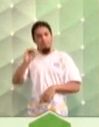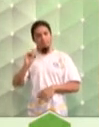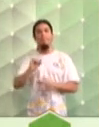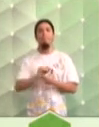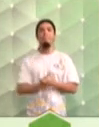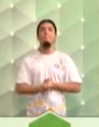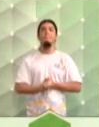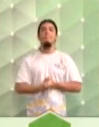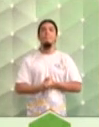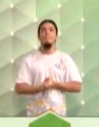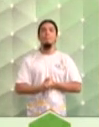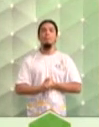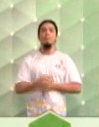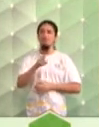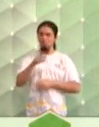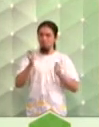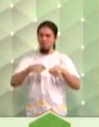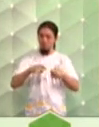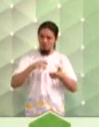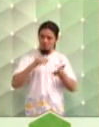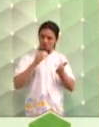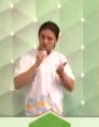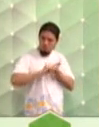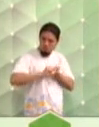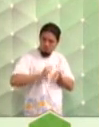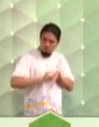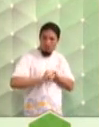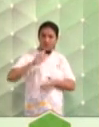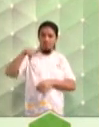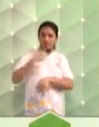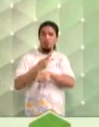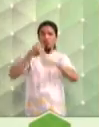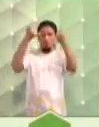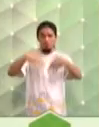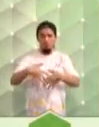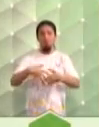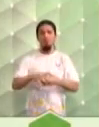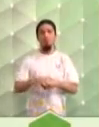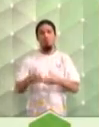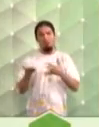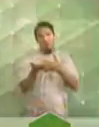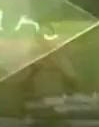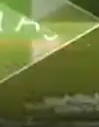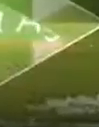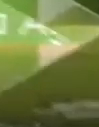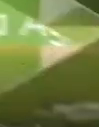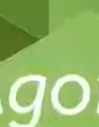Seria interessante. Você já anota aí que daqui a pouco a gente vai explicar direitinho o que é isso. Vamos pro intervalo, já já a gente volta.